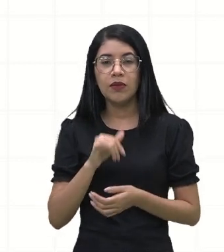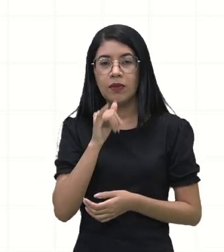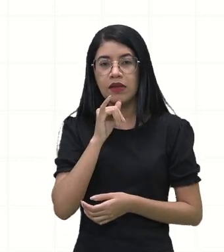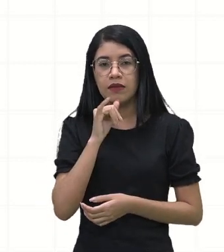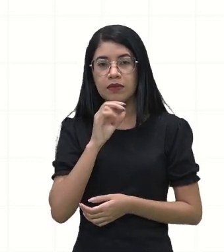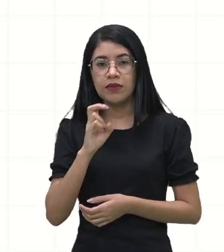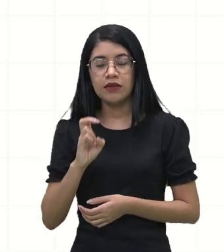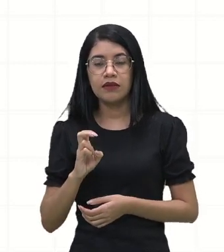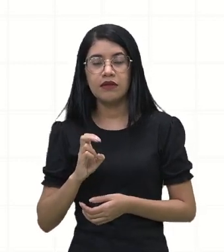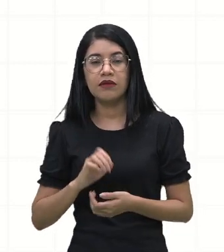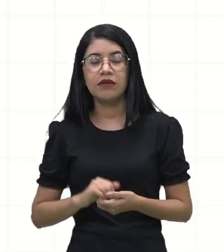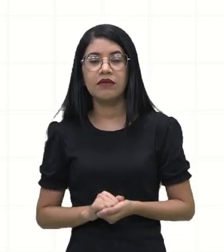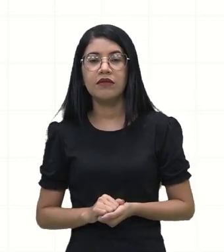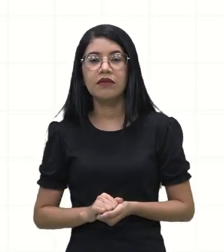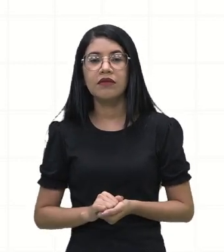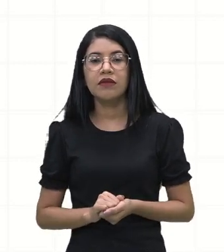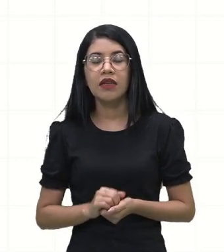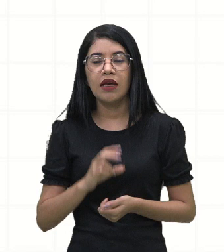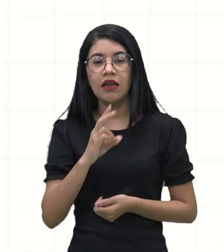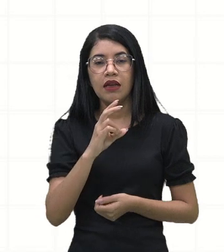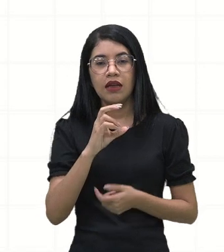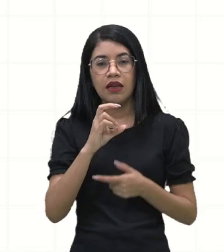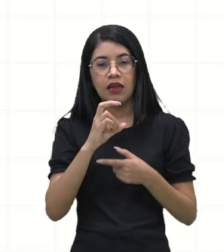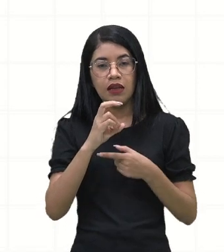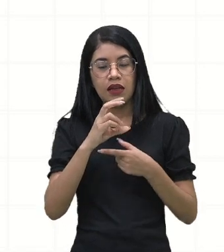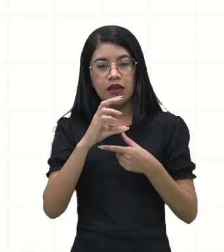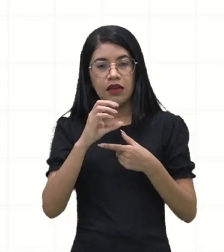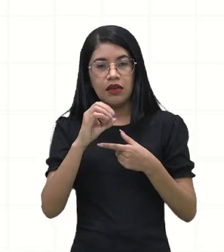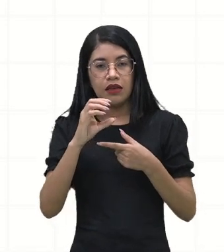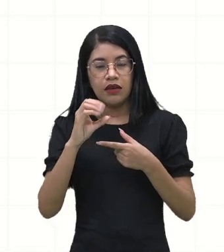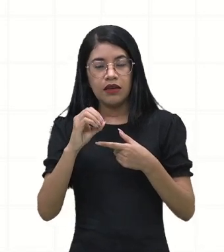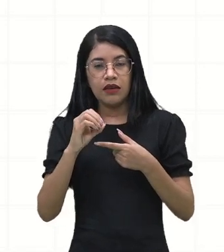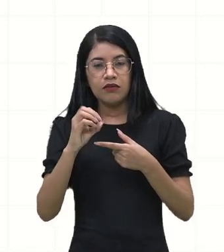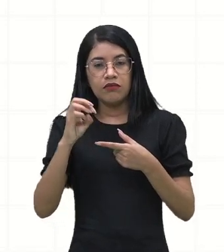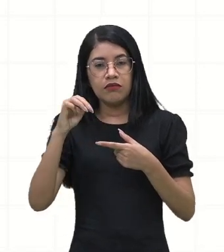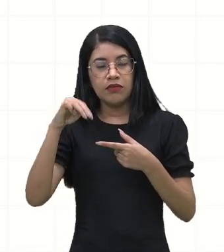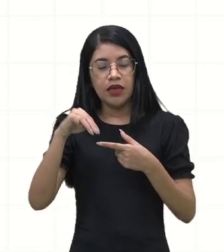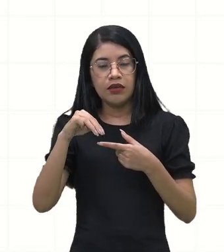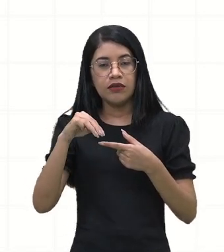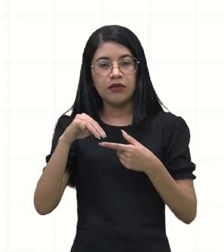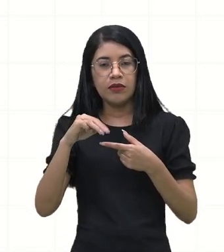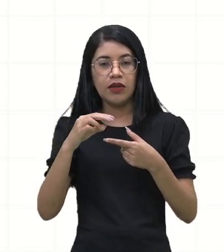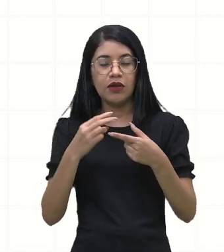questão, tá? 500 dividido, como é metros, nós temos que